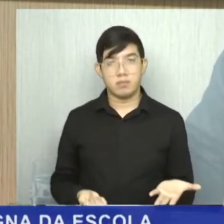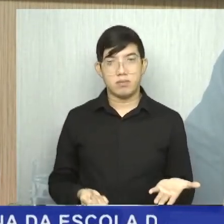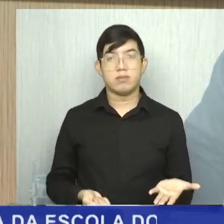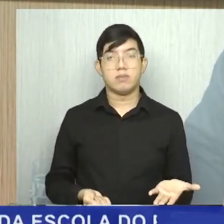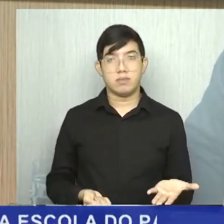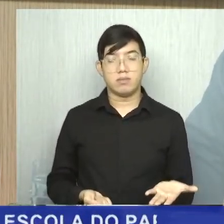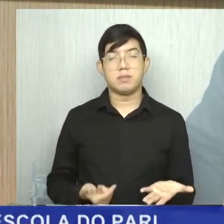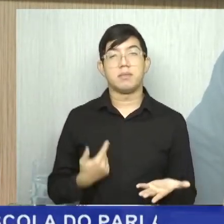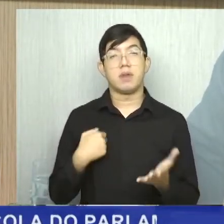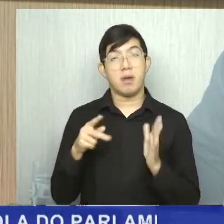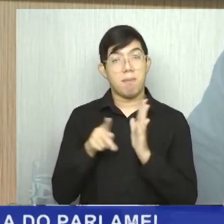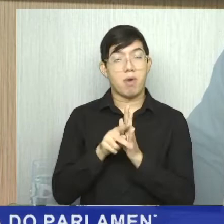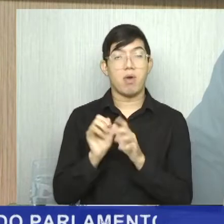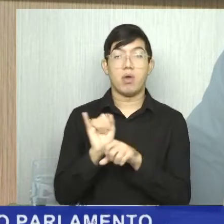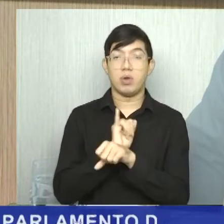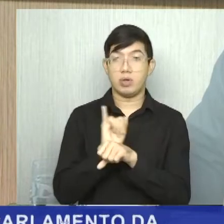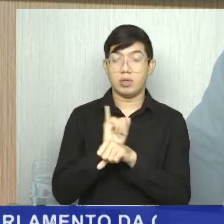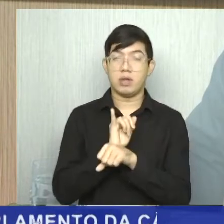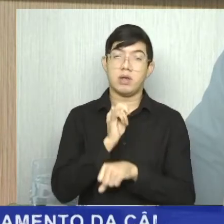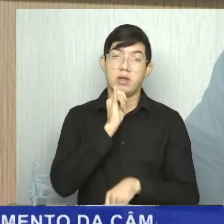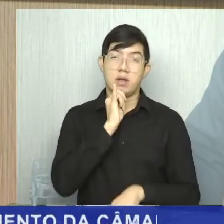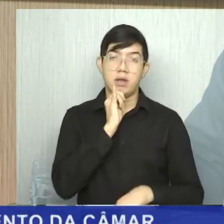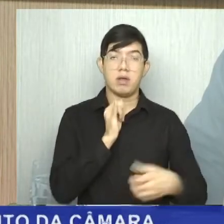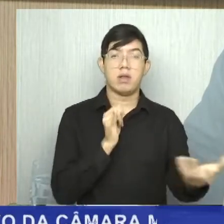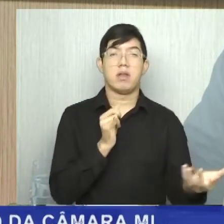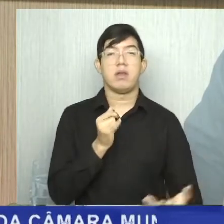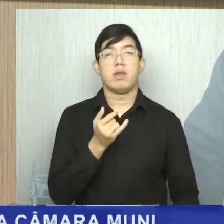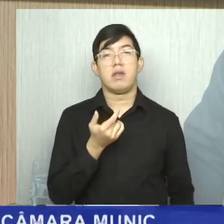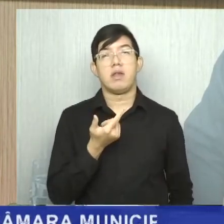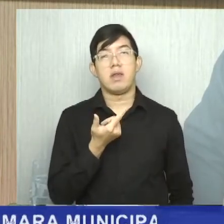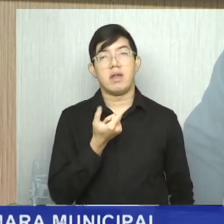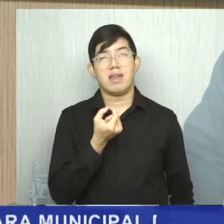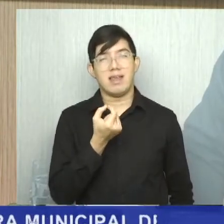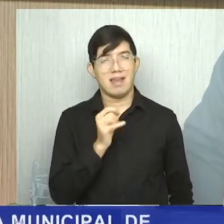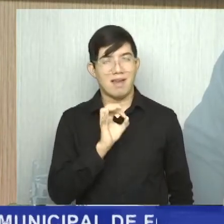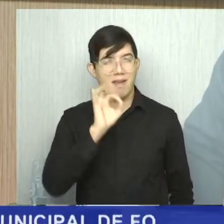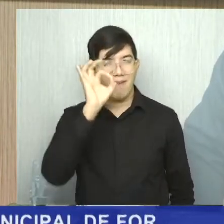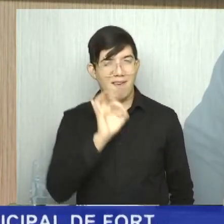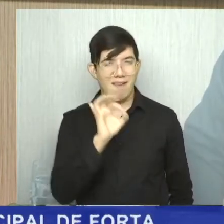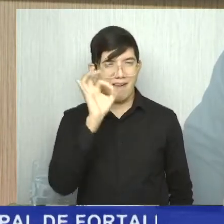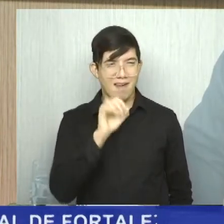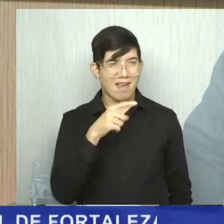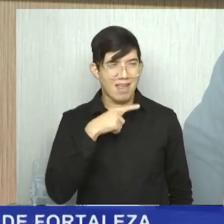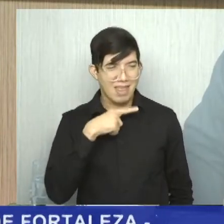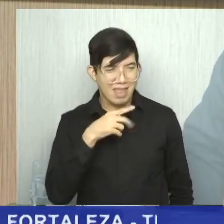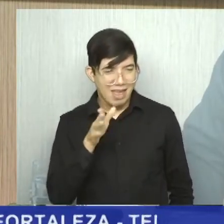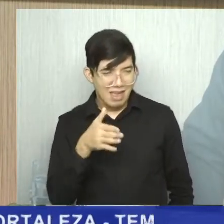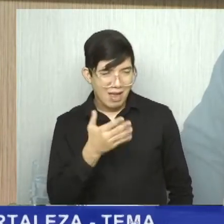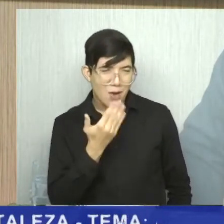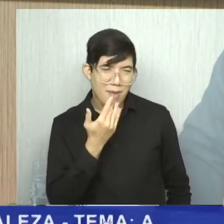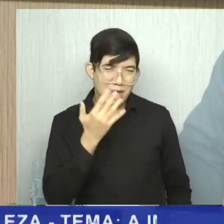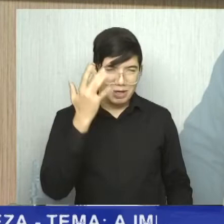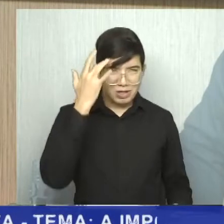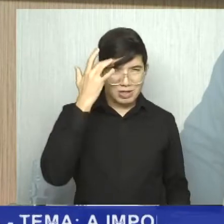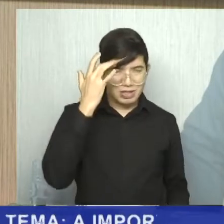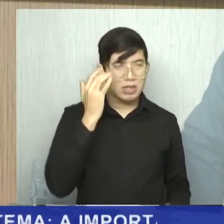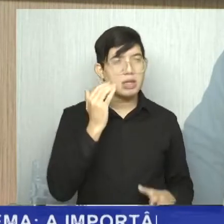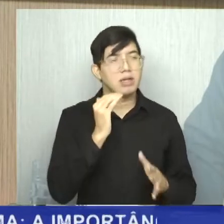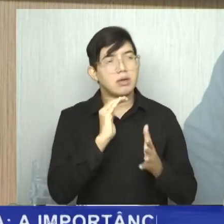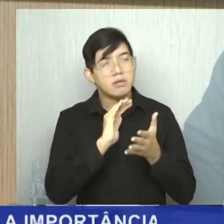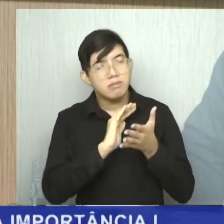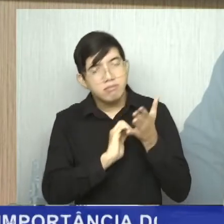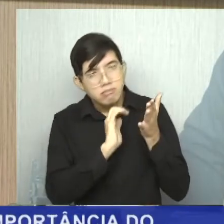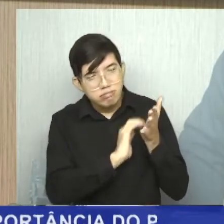nossa estratégia. Cortar 20% dessas renúncias fiscais de salmão, não sei o que e tal, criar um tributo sobre grandes fortunas, com alíquota